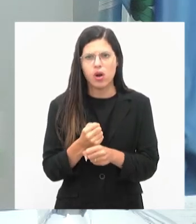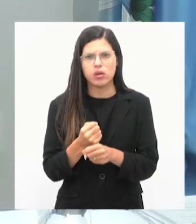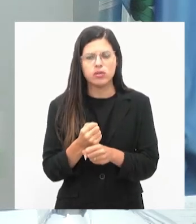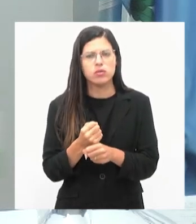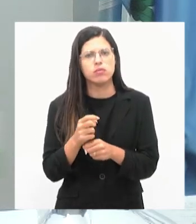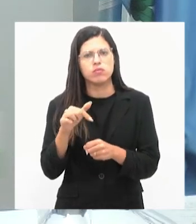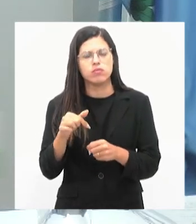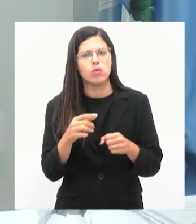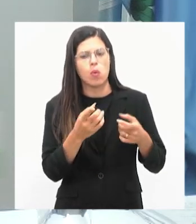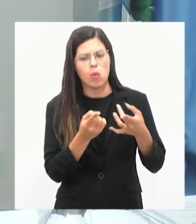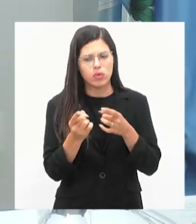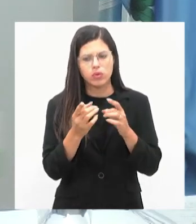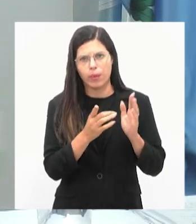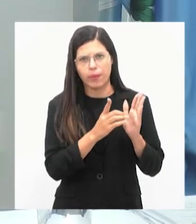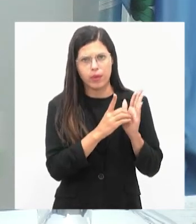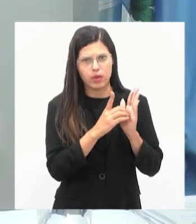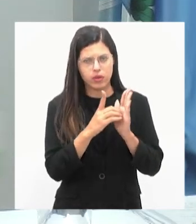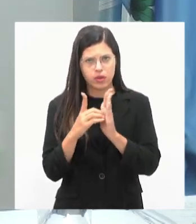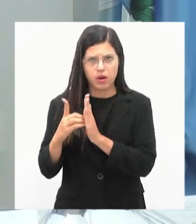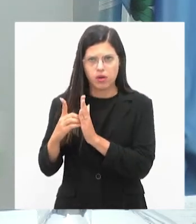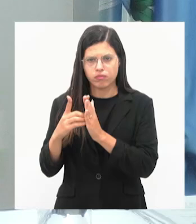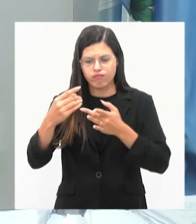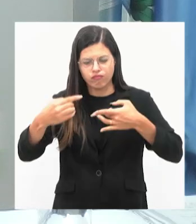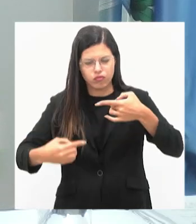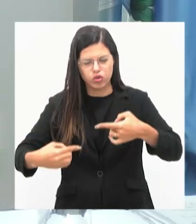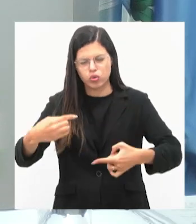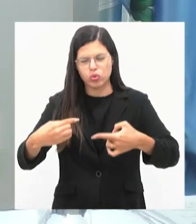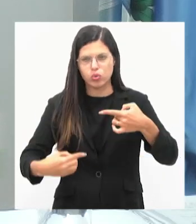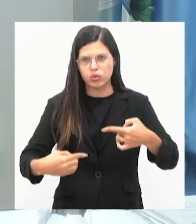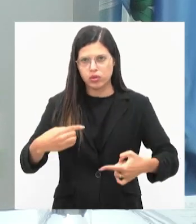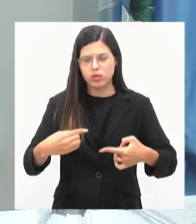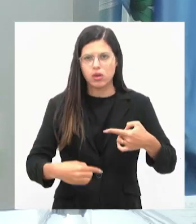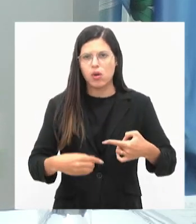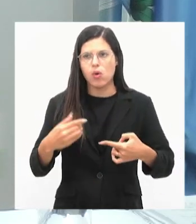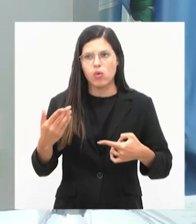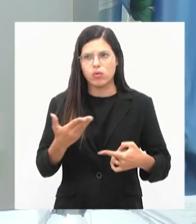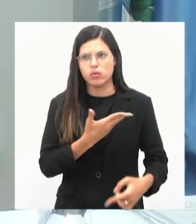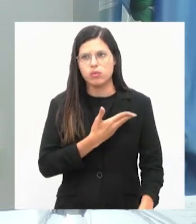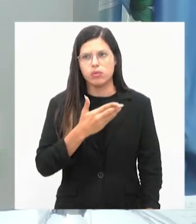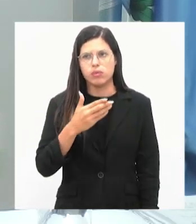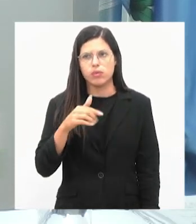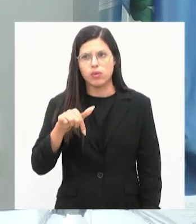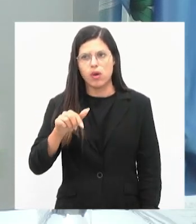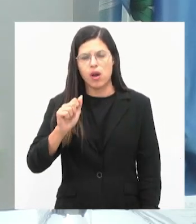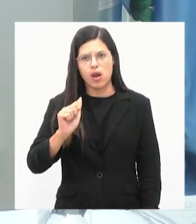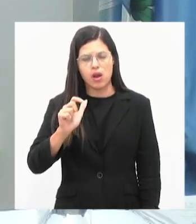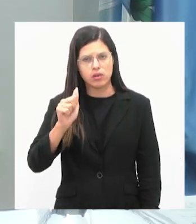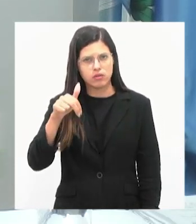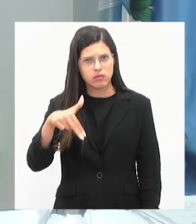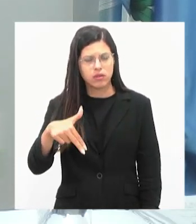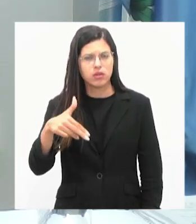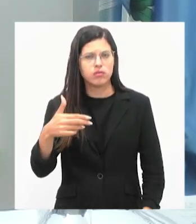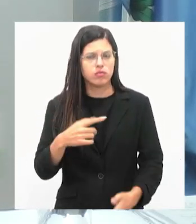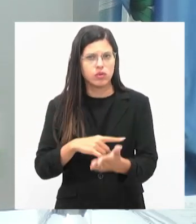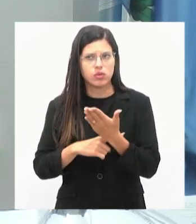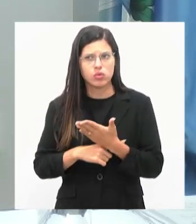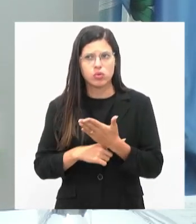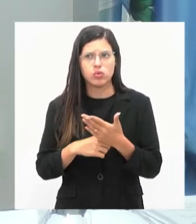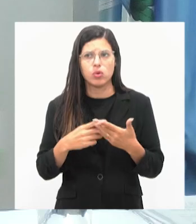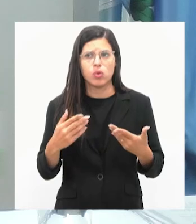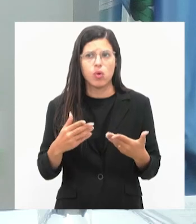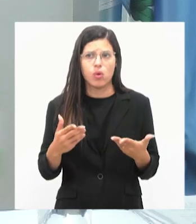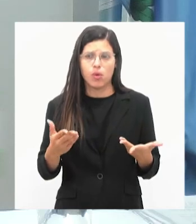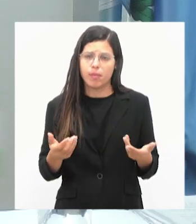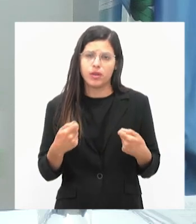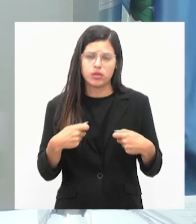que participou muito das audiências conosco aqui, nos ajudou a sanar, e hoje nós não vemos mais a parte, eu preciso ser justo e